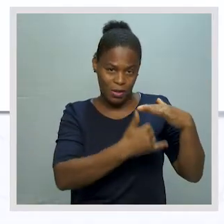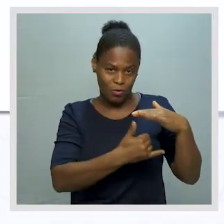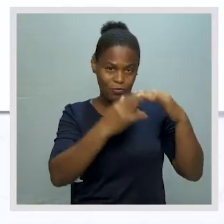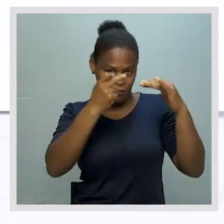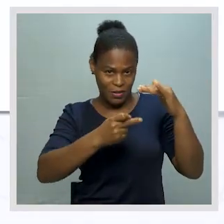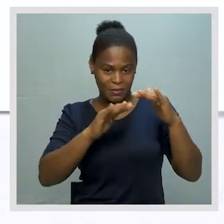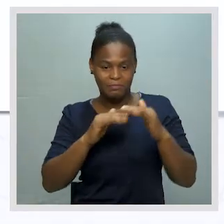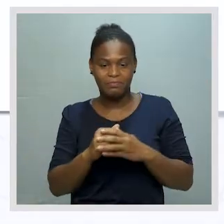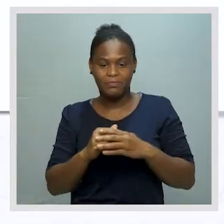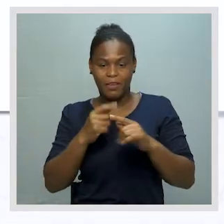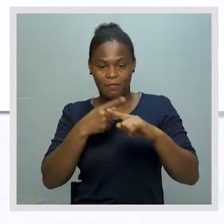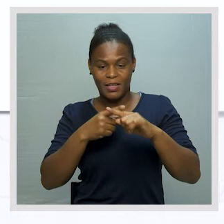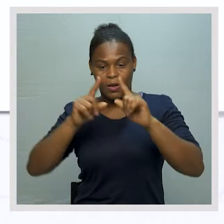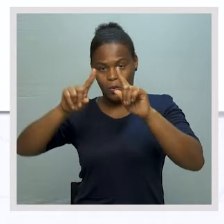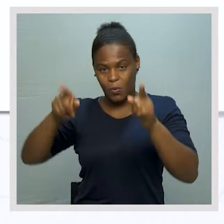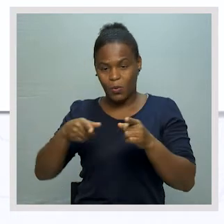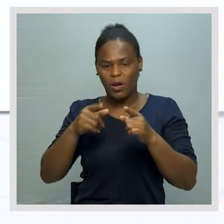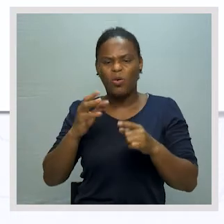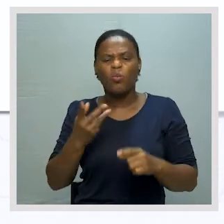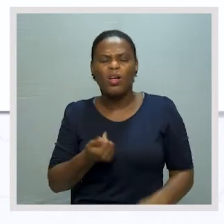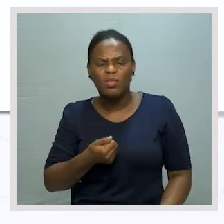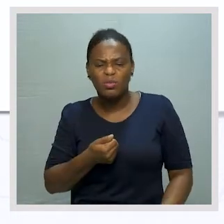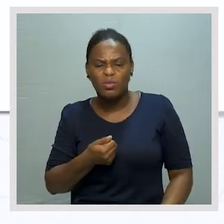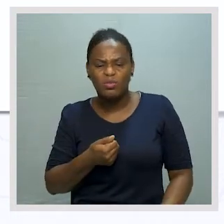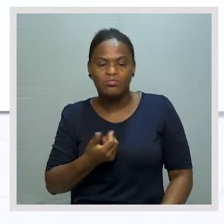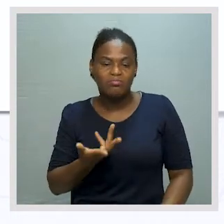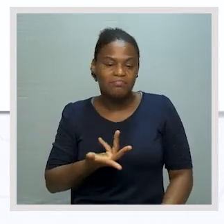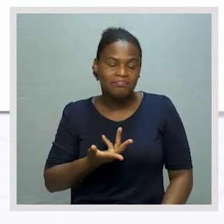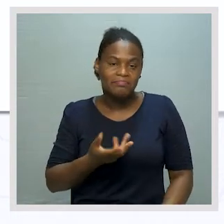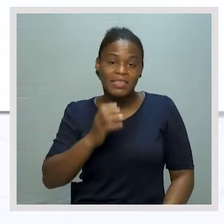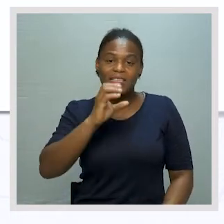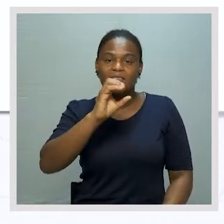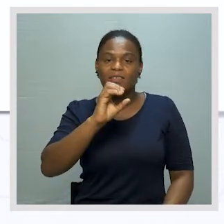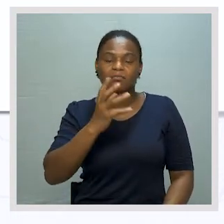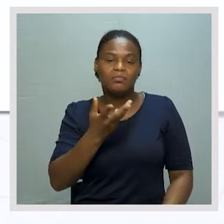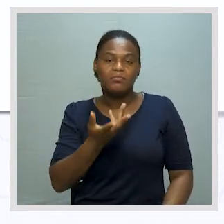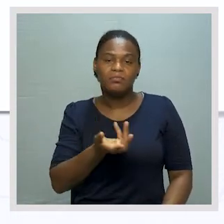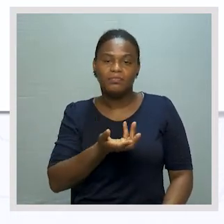1/2 vezes... Quanto é que dá